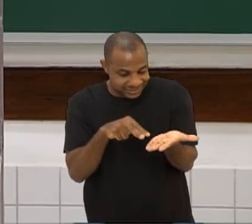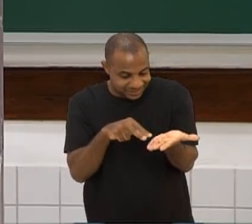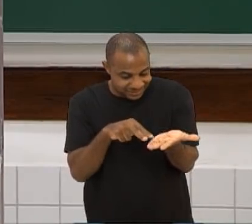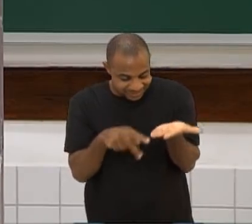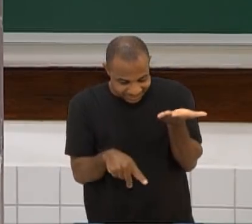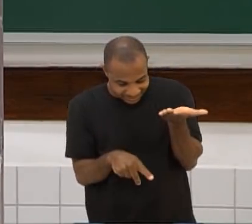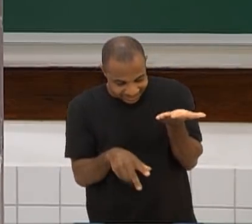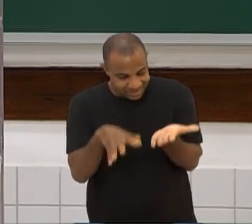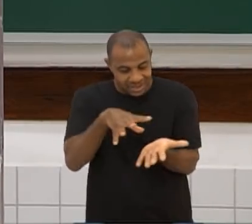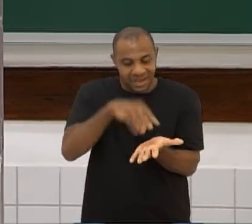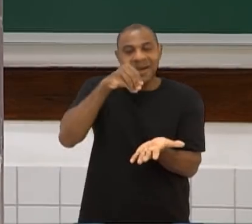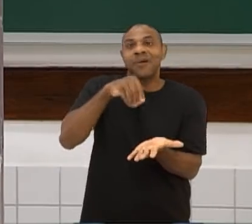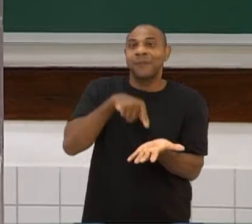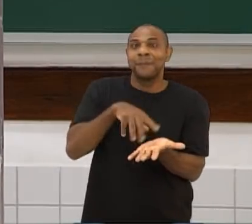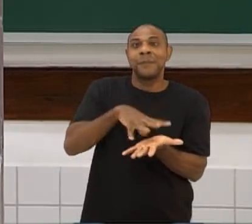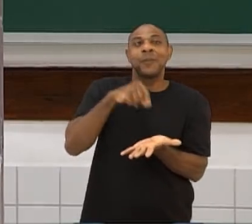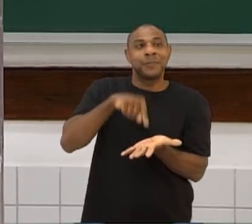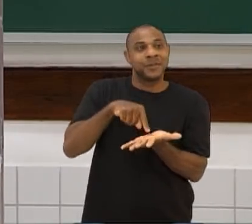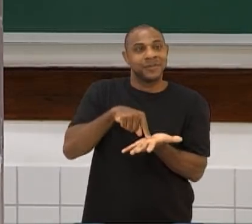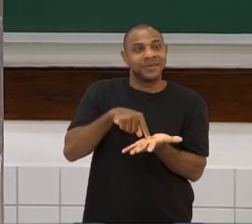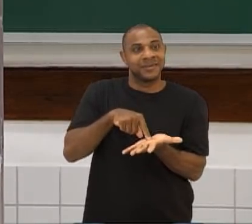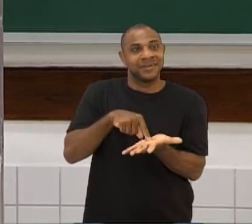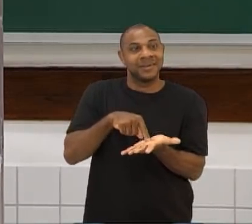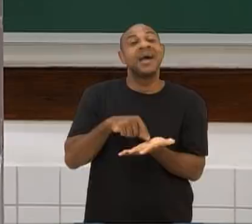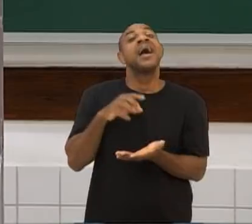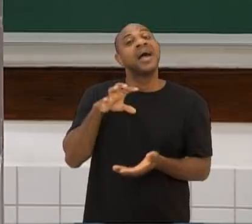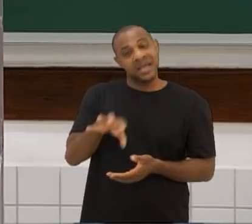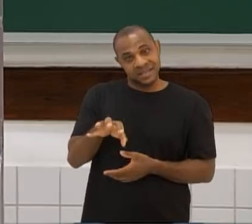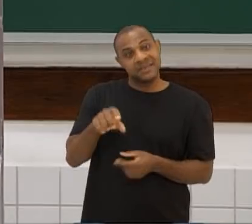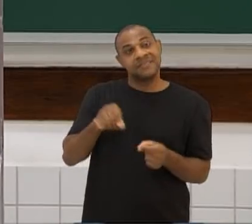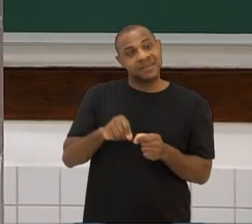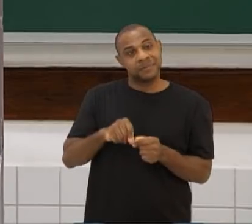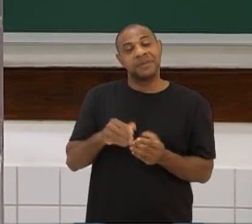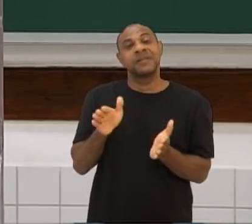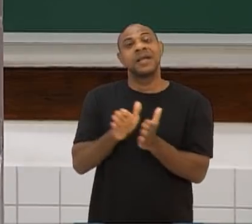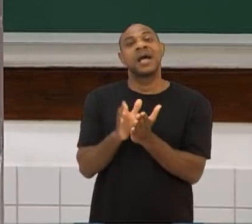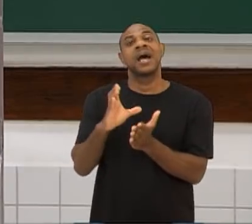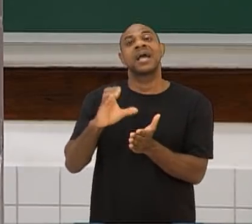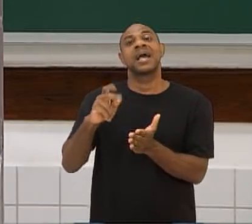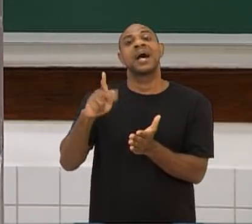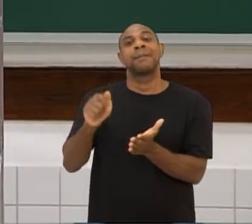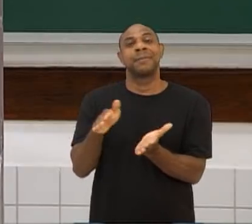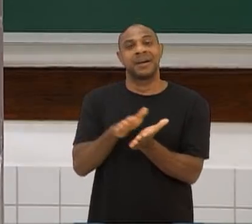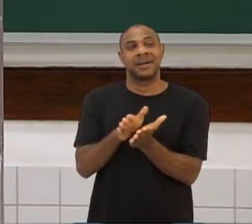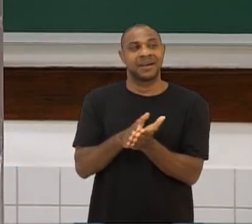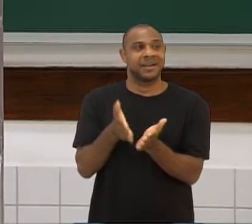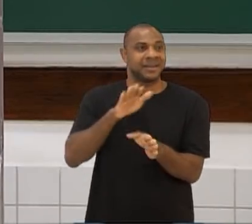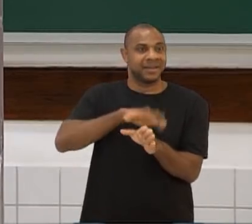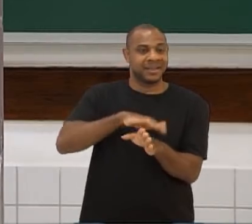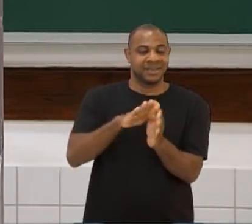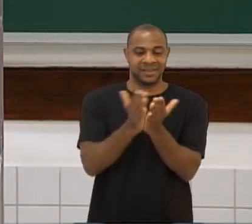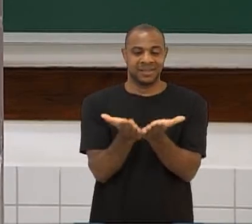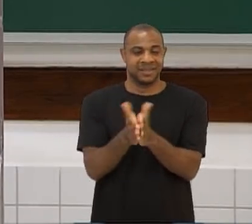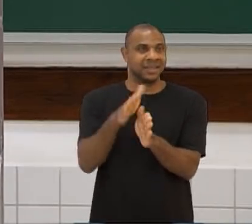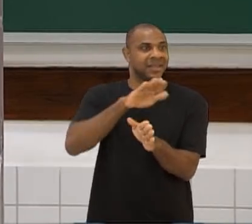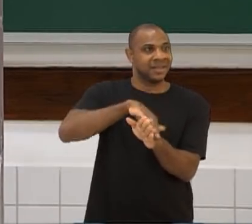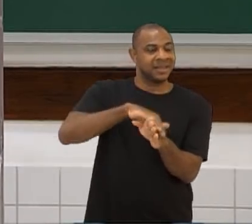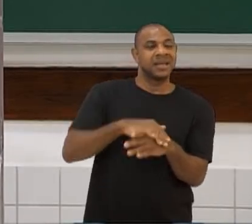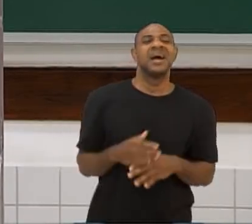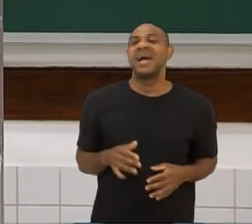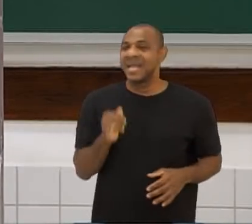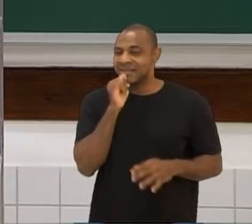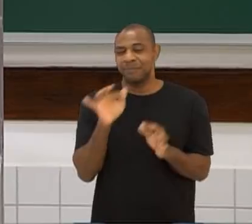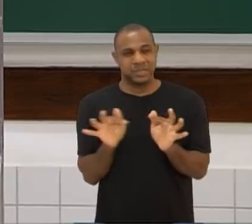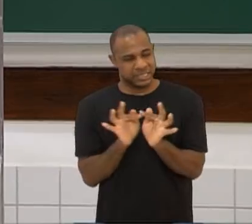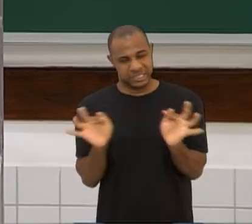no papel. Isso é xilogravura. E é esse tipo que eles fazem para colocar na capa. Um exemplo, talvez, mais